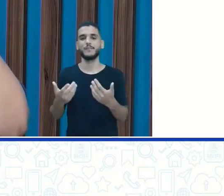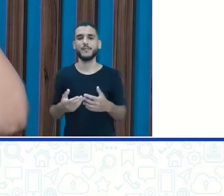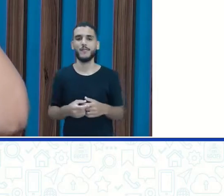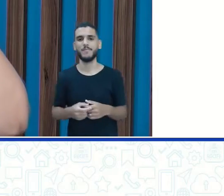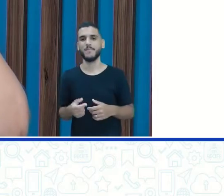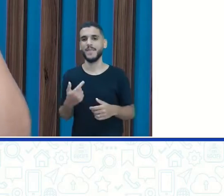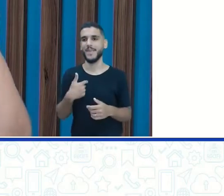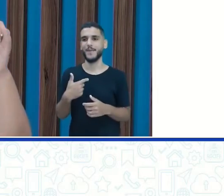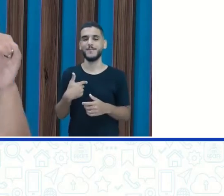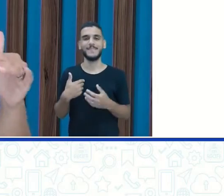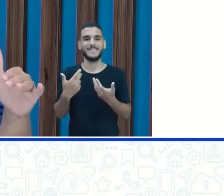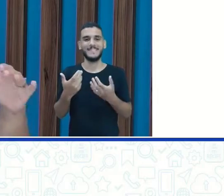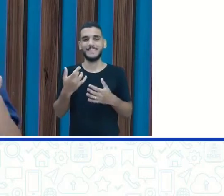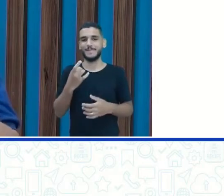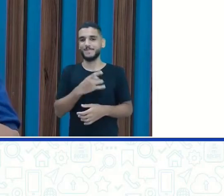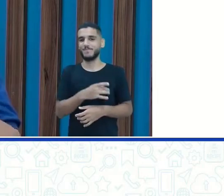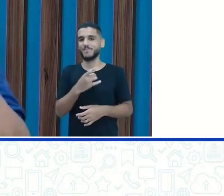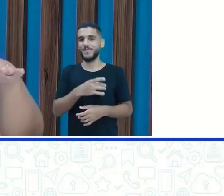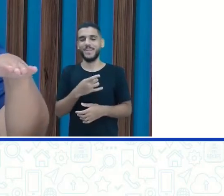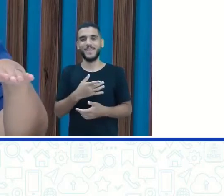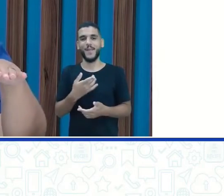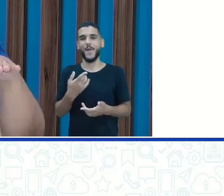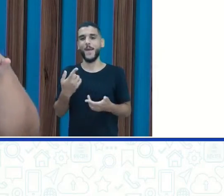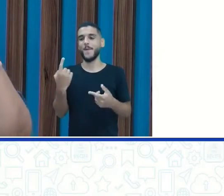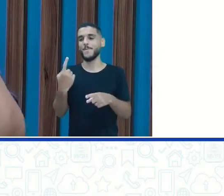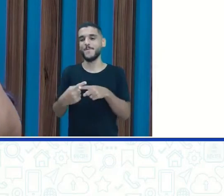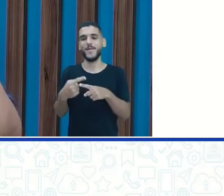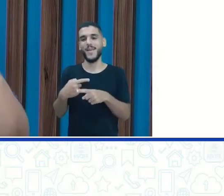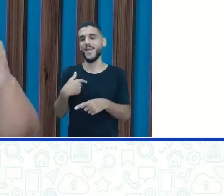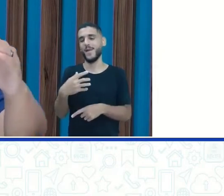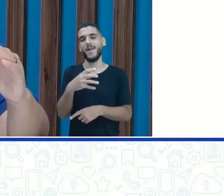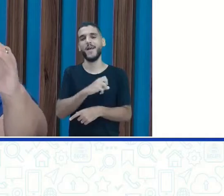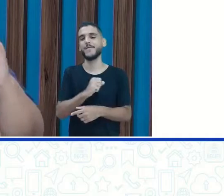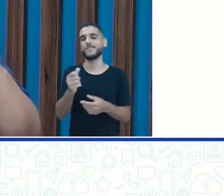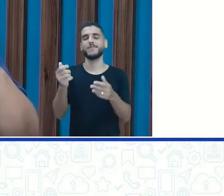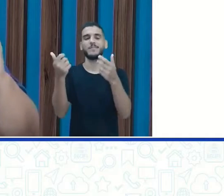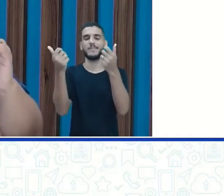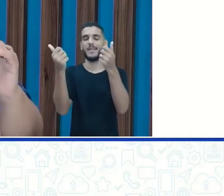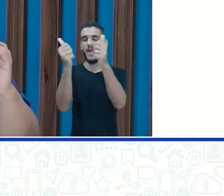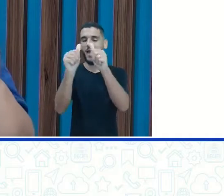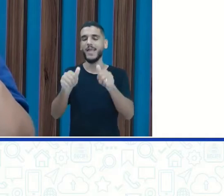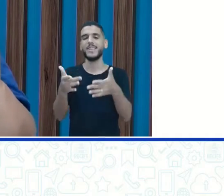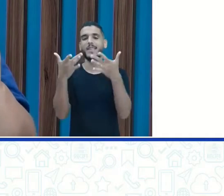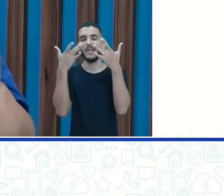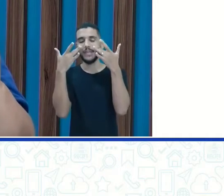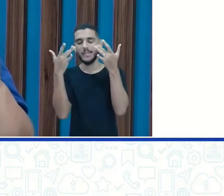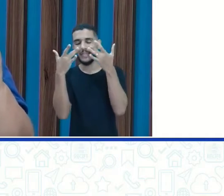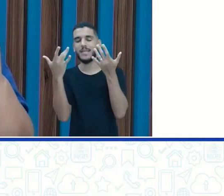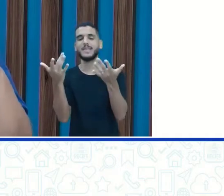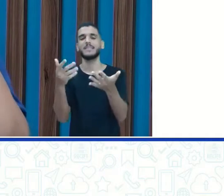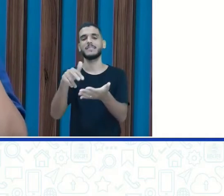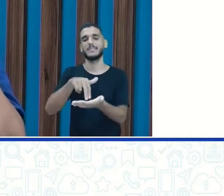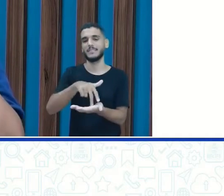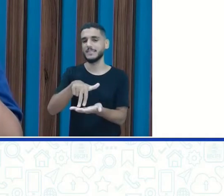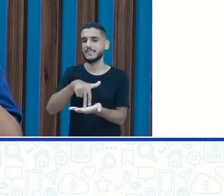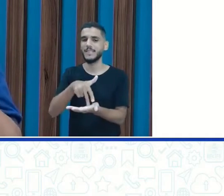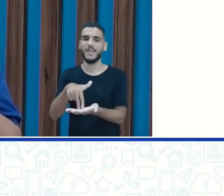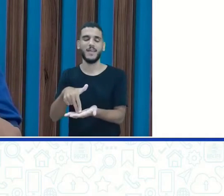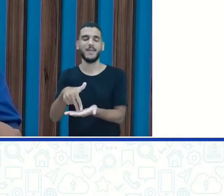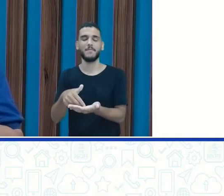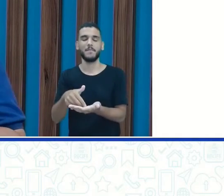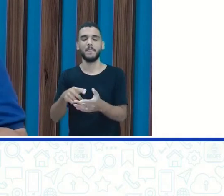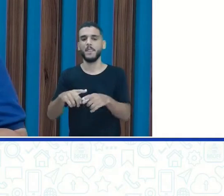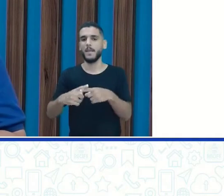sabe, resistente, né? Minha área é o quê? Teatro, dança. Fico ali na minha zona de conforto. Mas